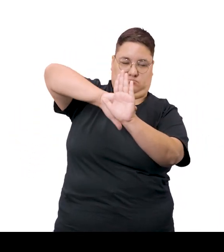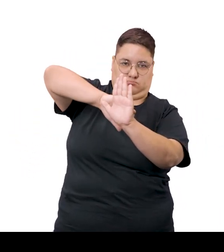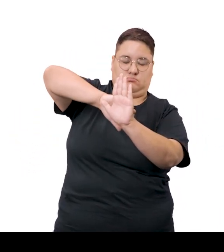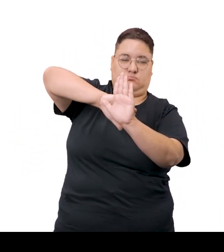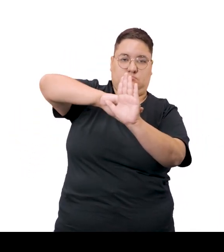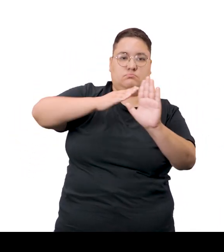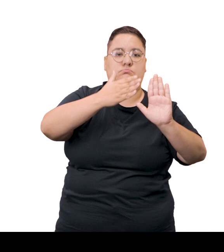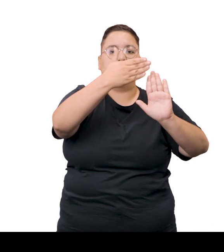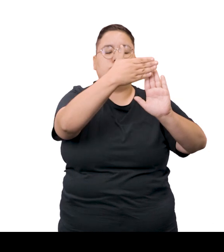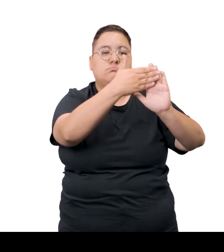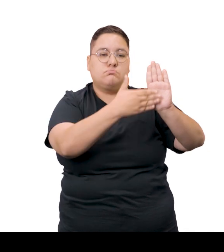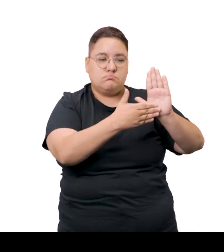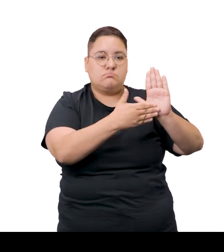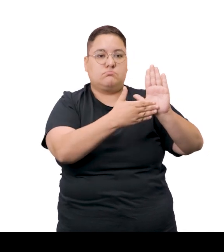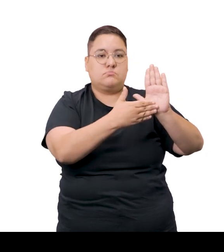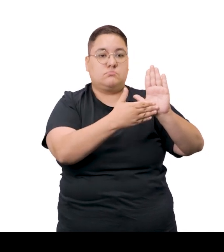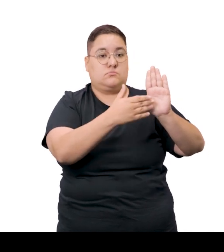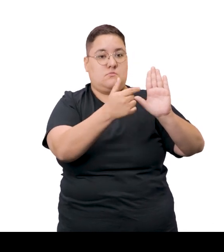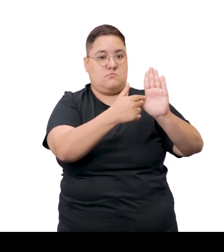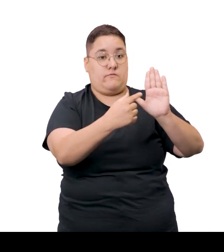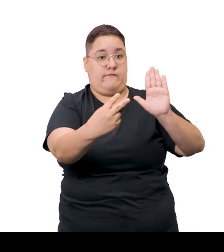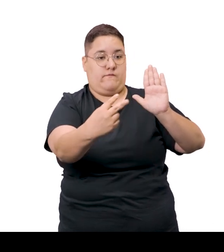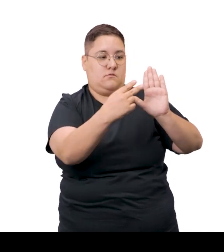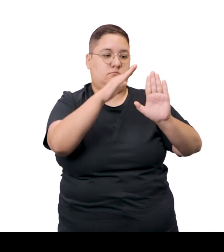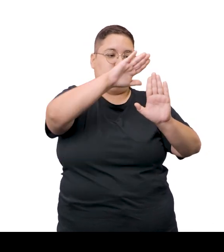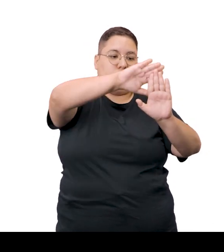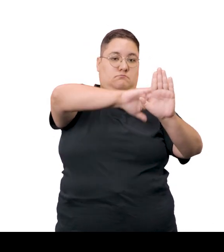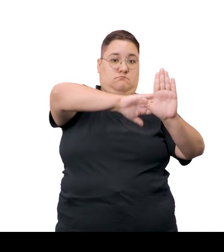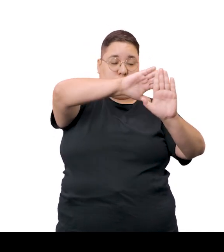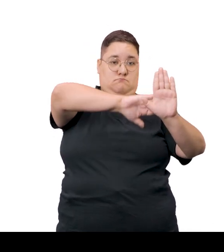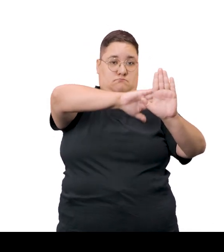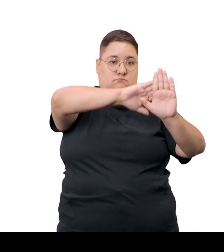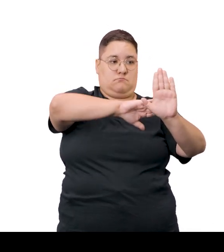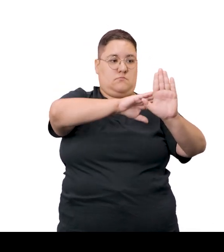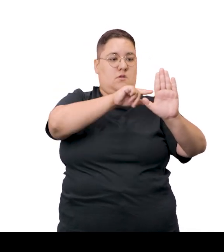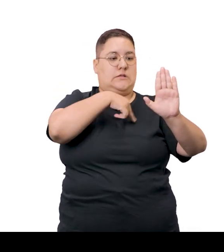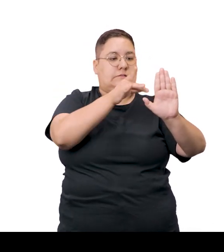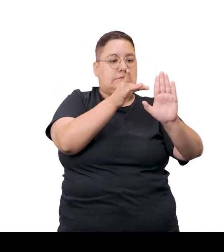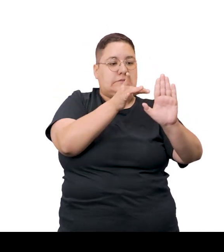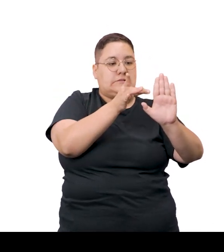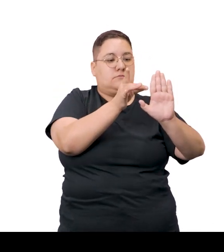no verso, o fundo, sobre o qual se fixa a legenda da obra.